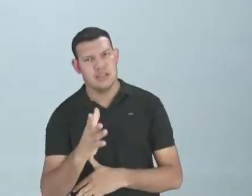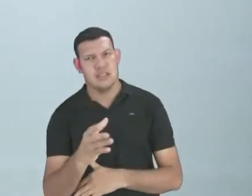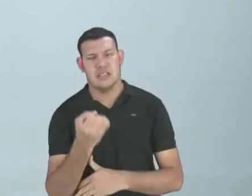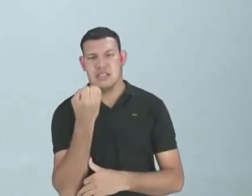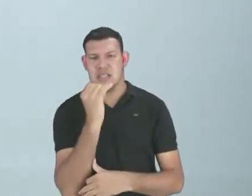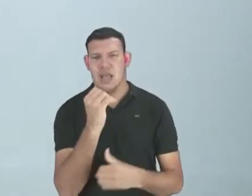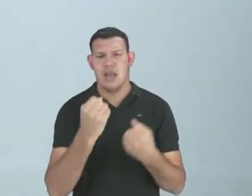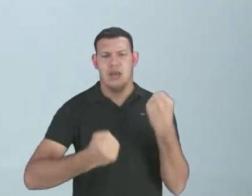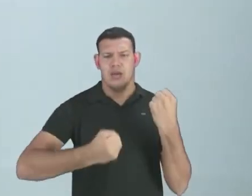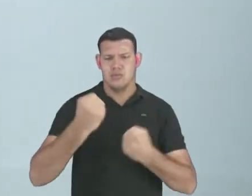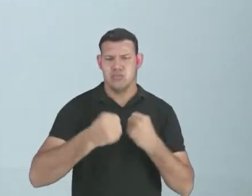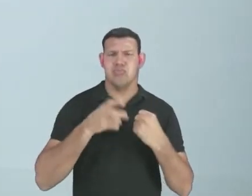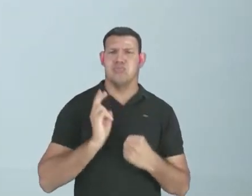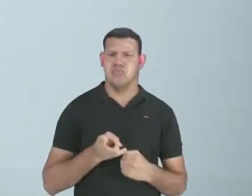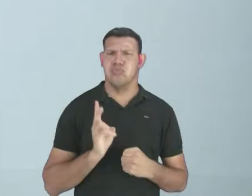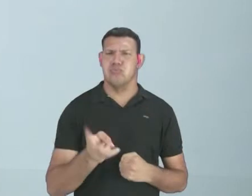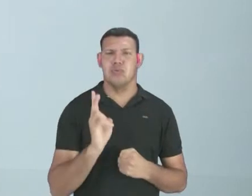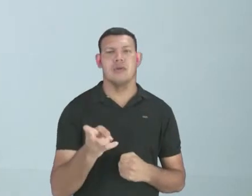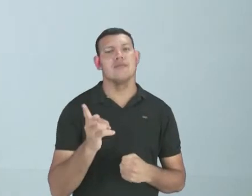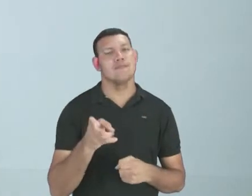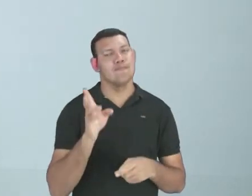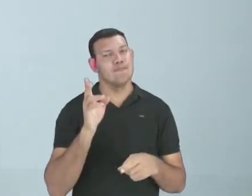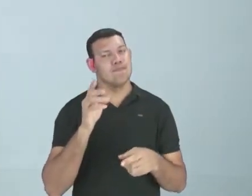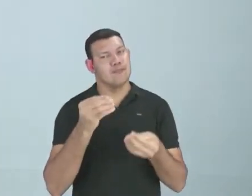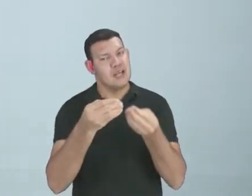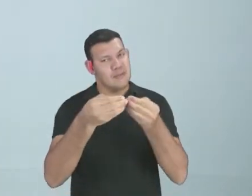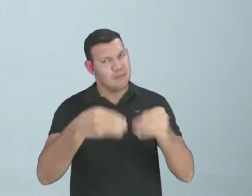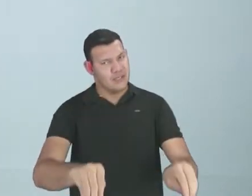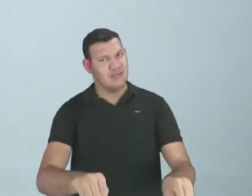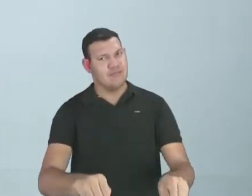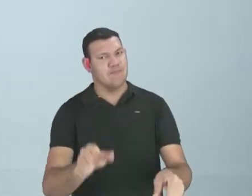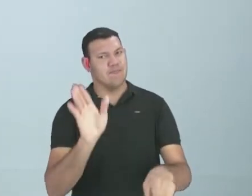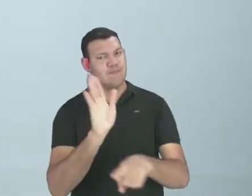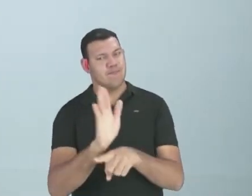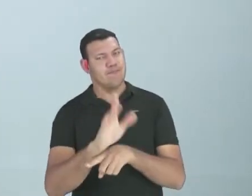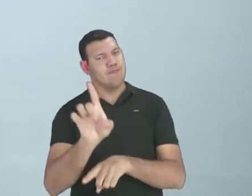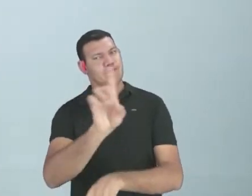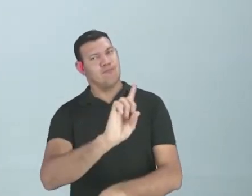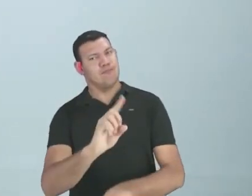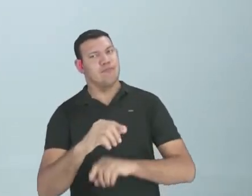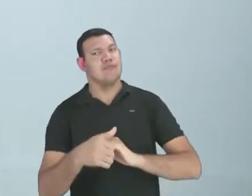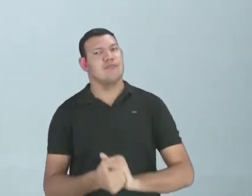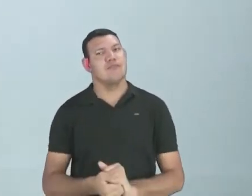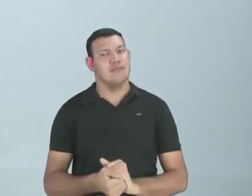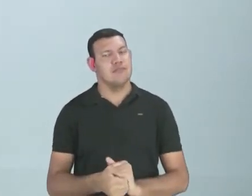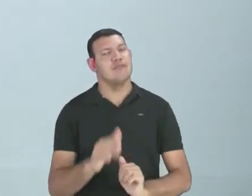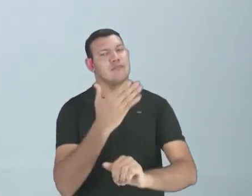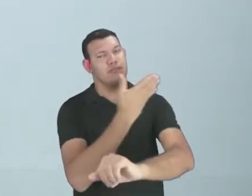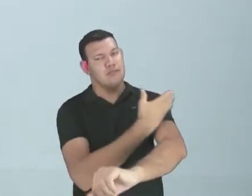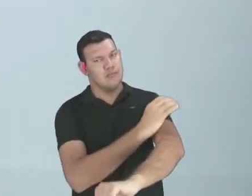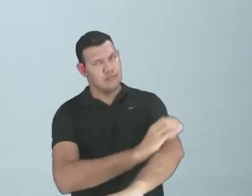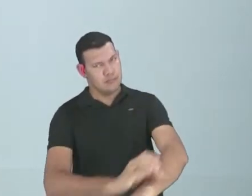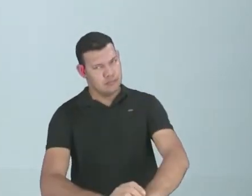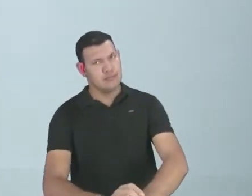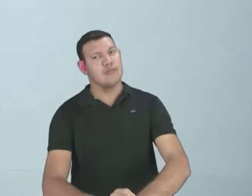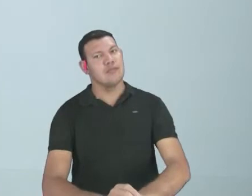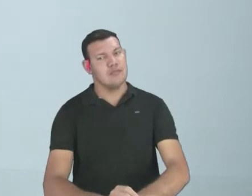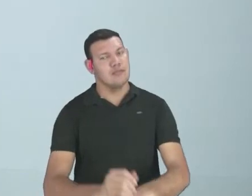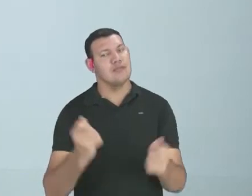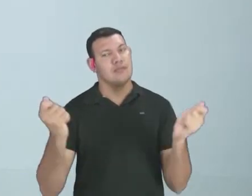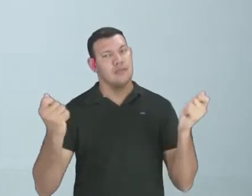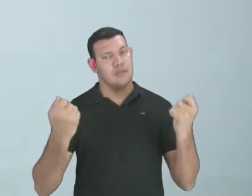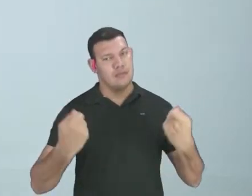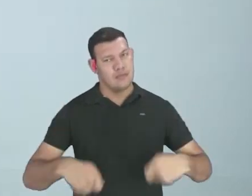demais automóveis prejudica o meio ambiente, não contribui com o meio ambiente, tá bom? Então é um hábito aí que a gente tem que, né, melhorar mais,